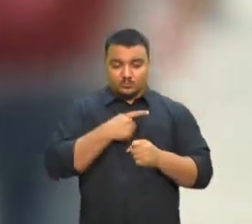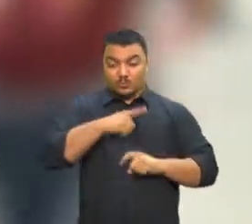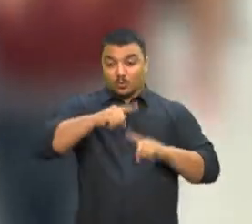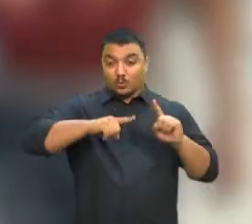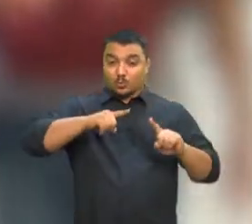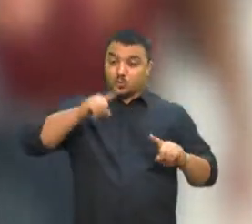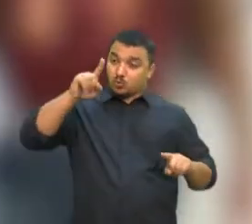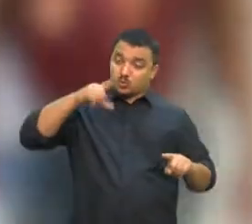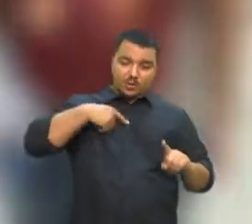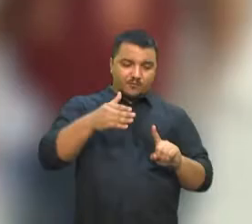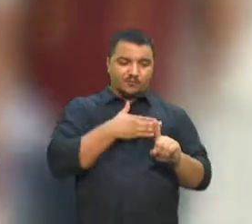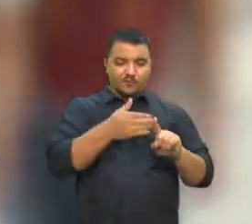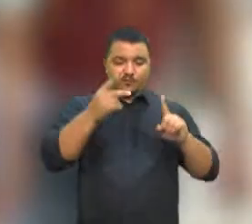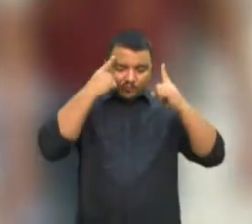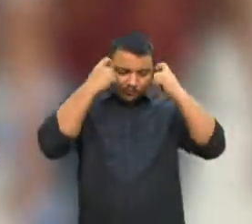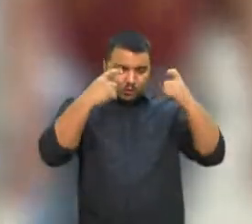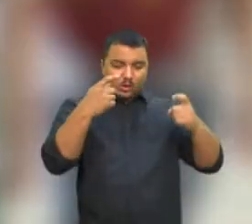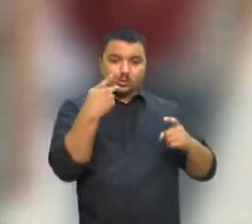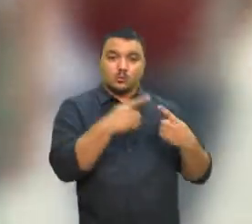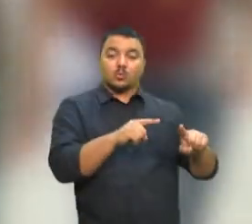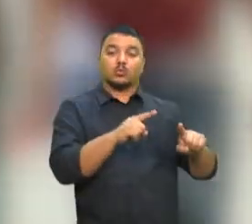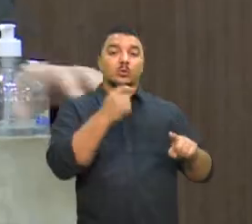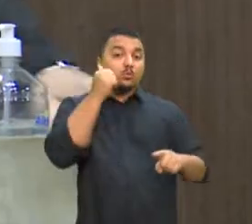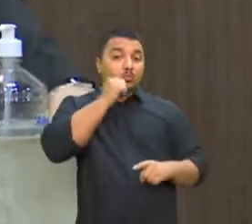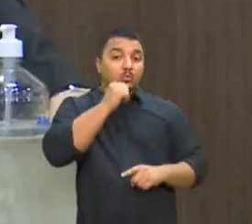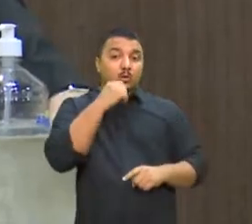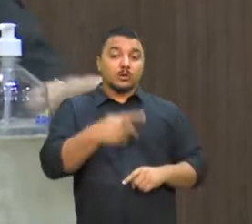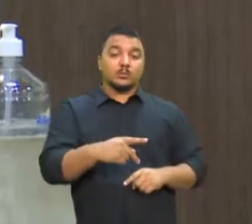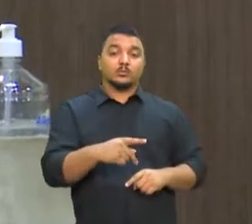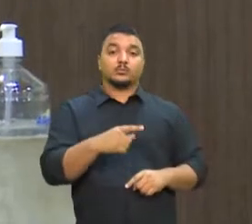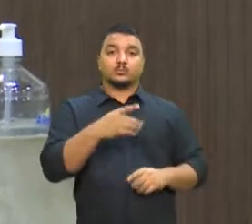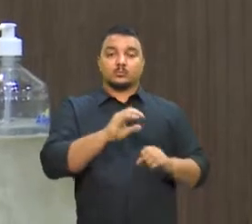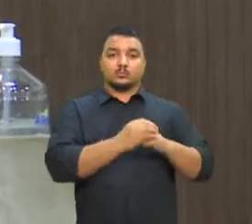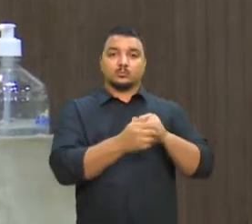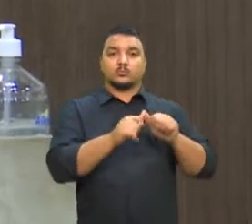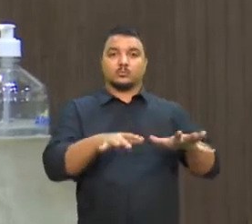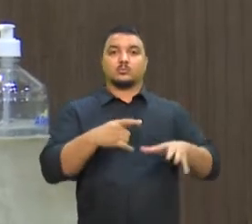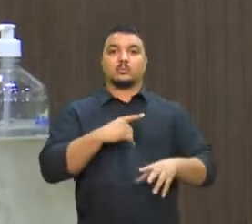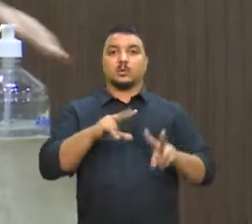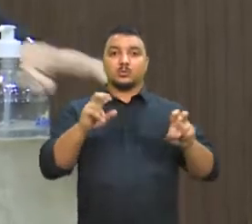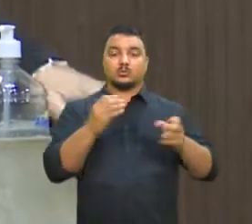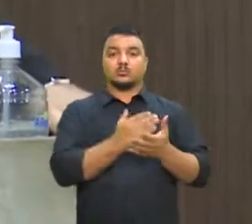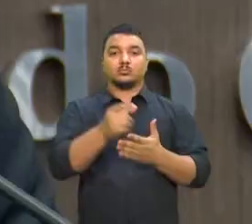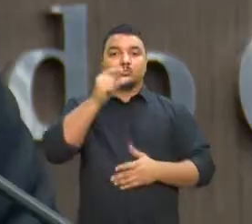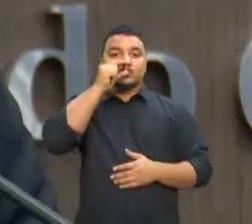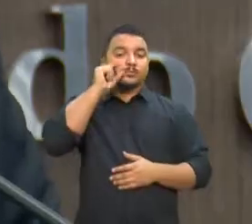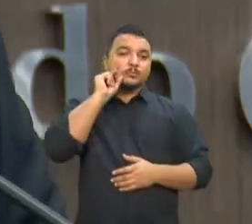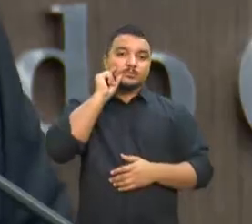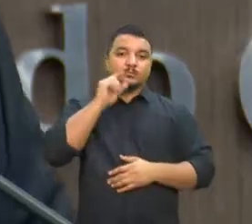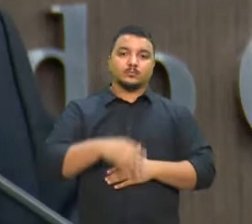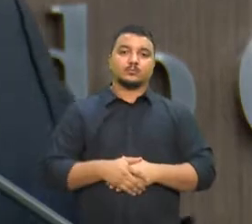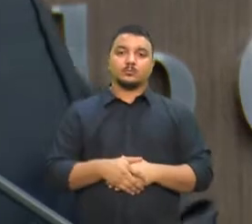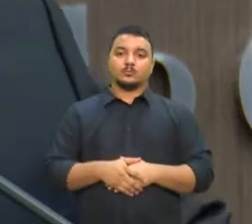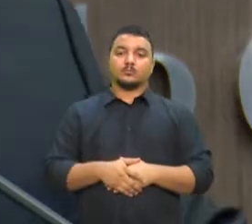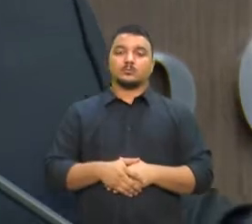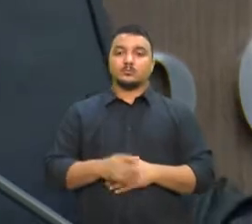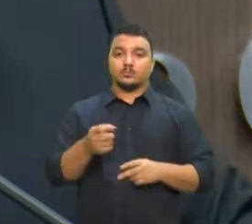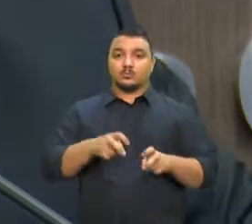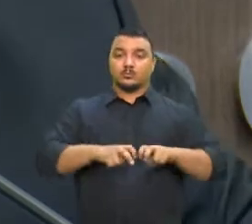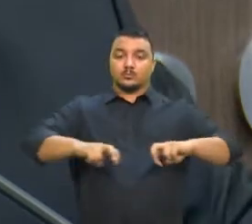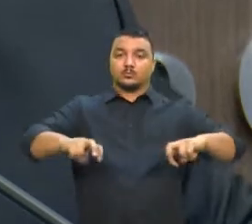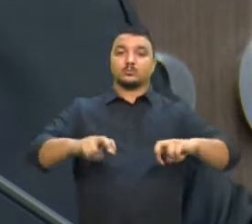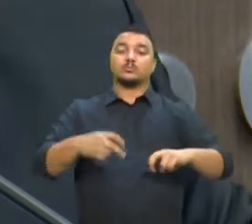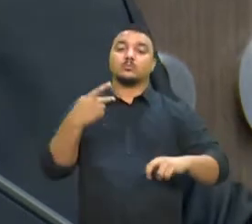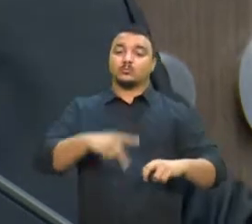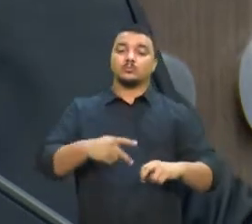mulher durante a pandemia da Covid-19 no Brasil foi o tema do pronunciamento do deputado Fernando Hugo no plenário 13 de maio,